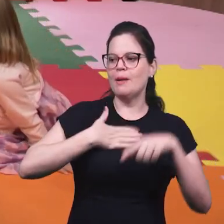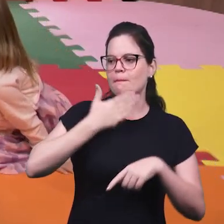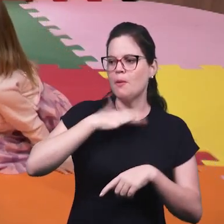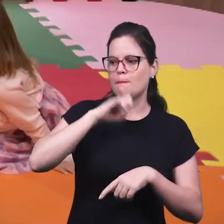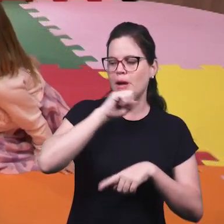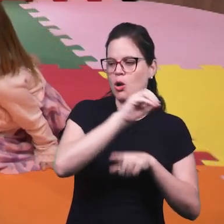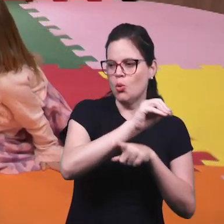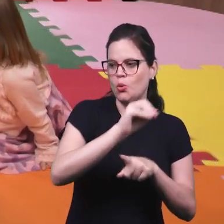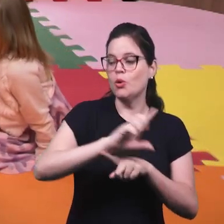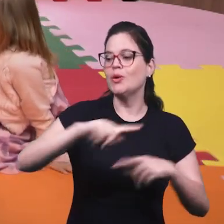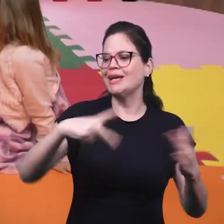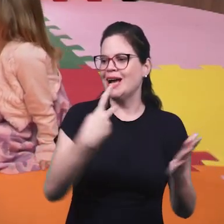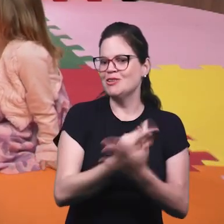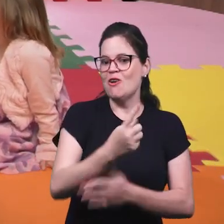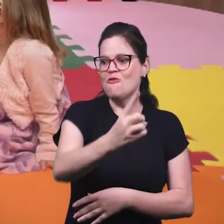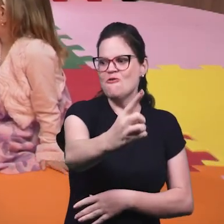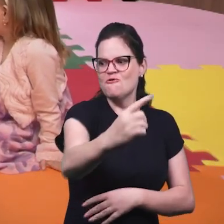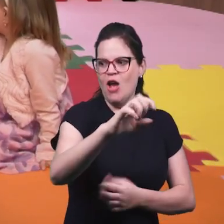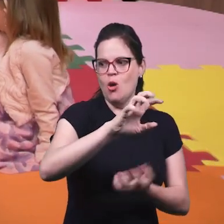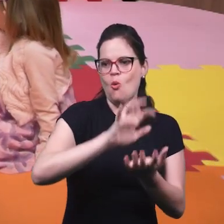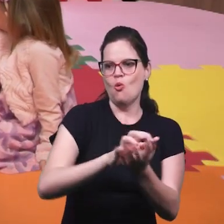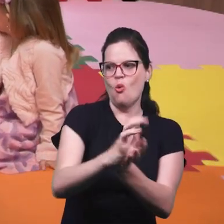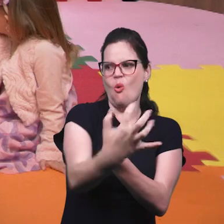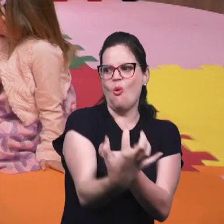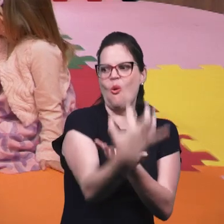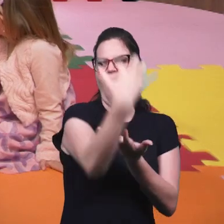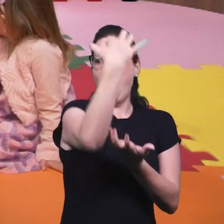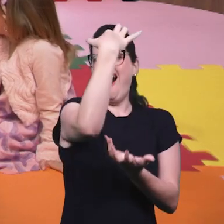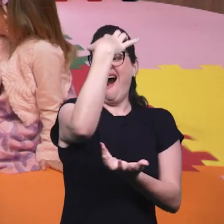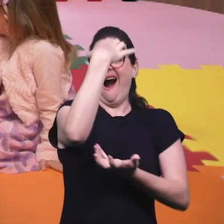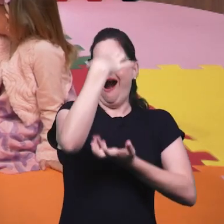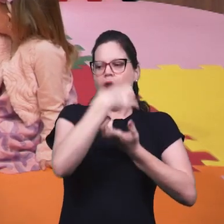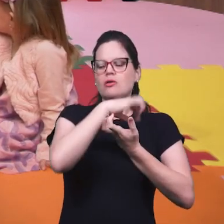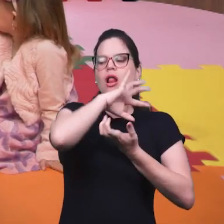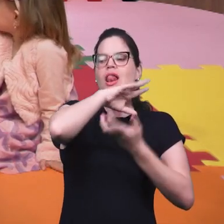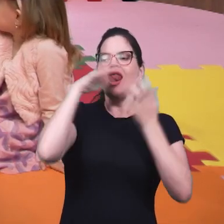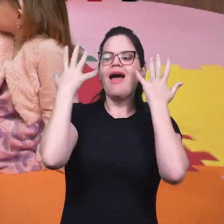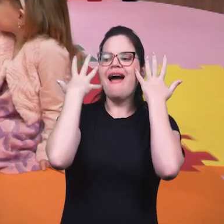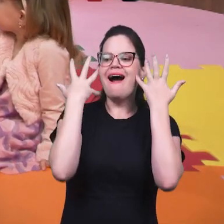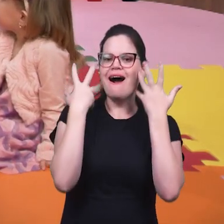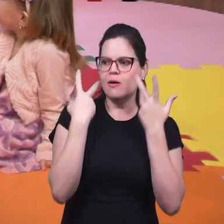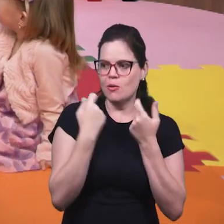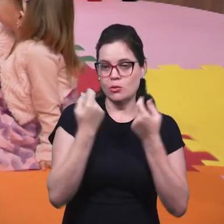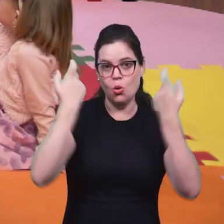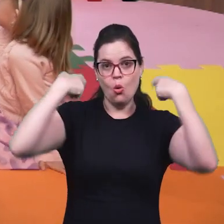mim um leão e um urso. Eu